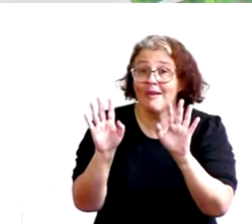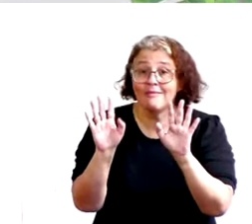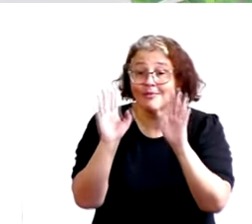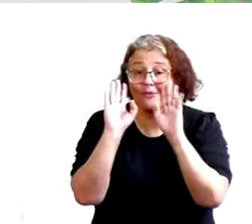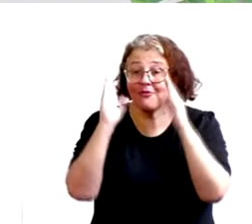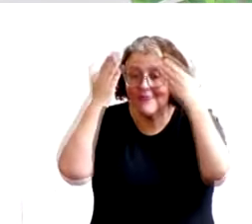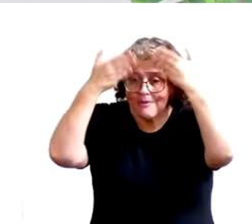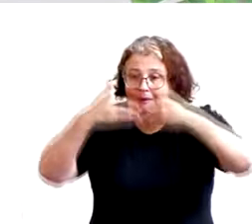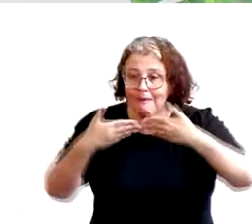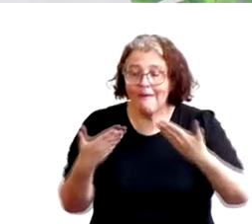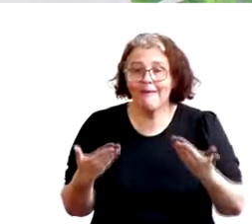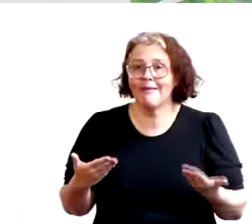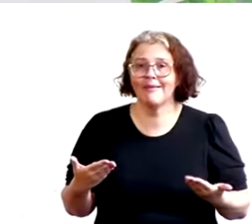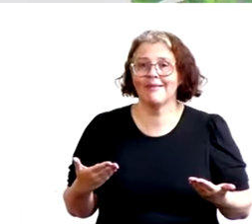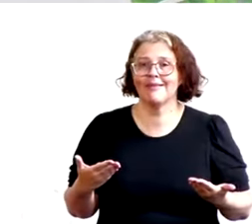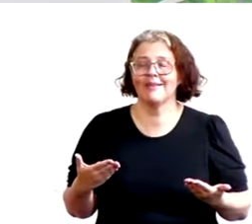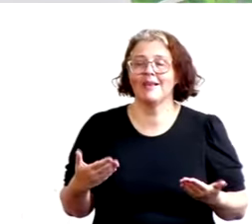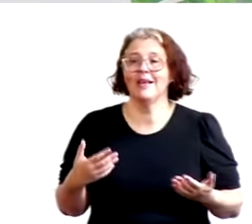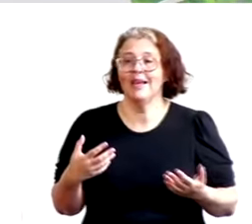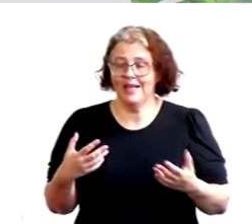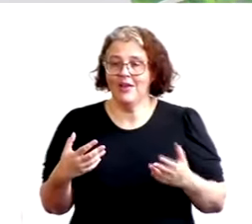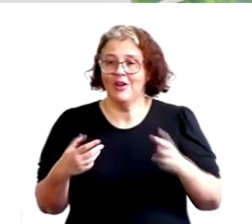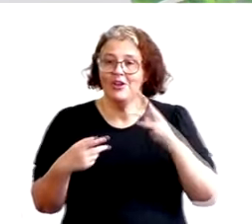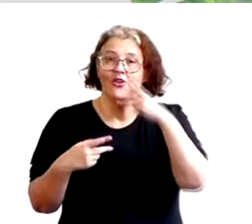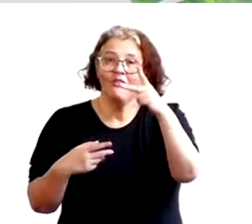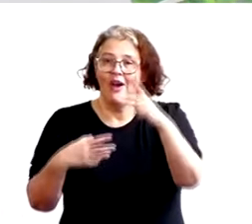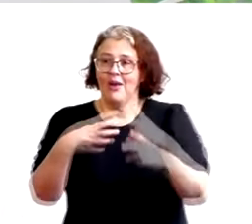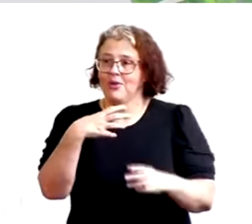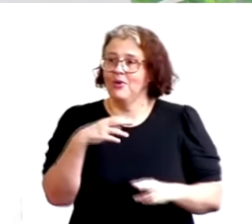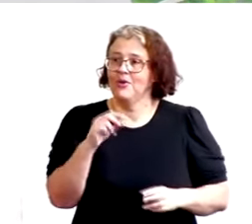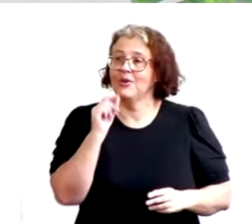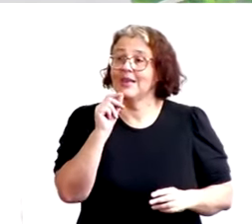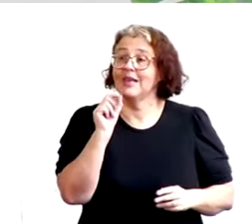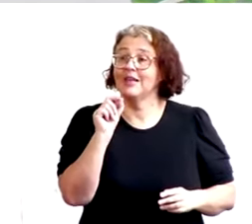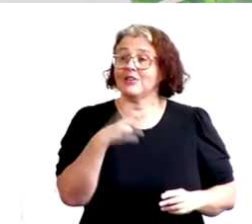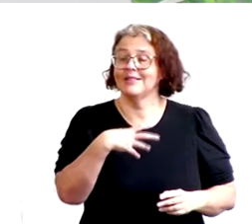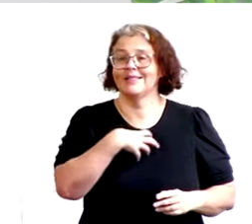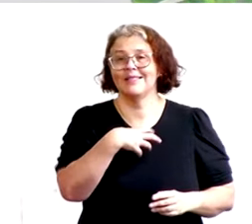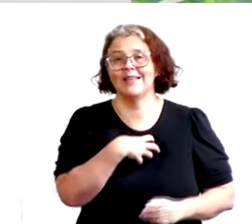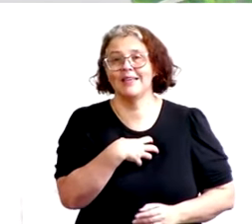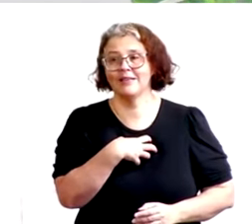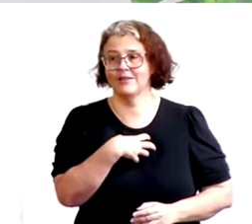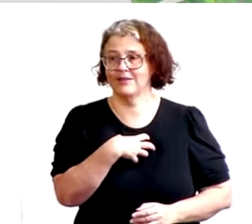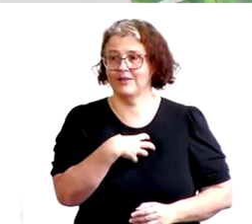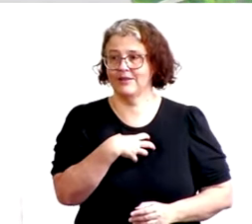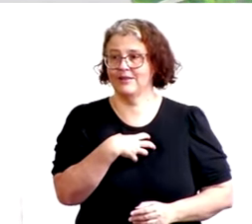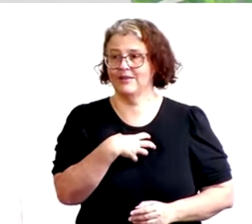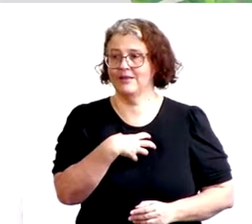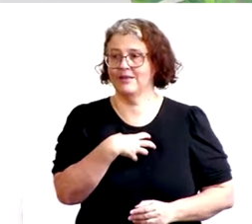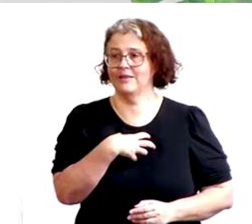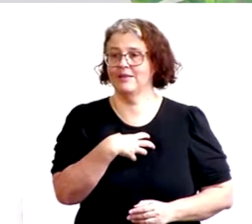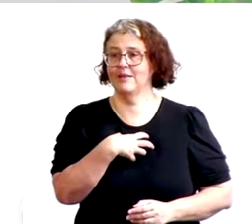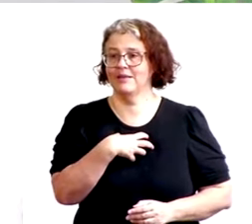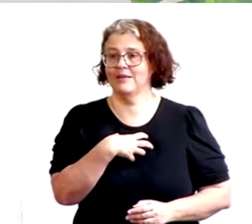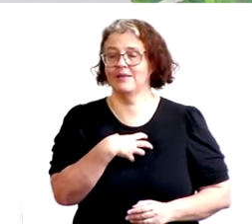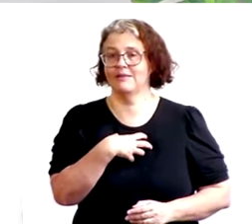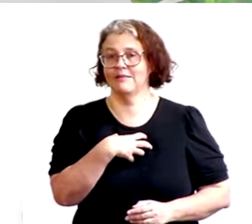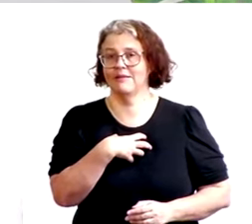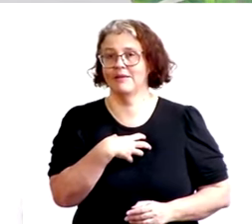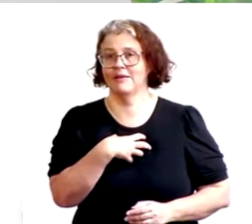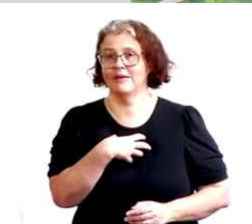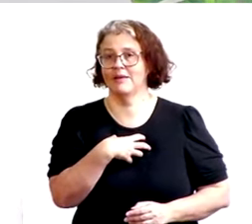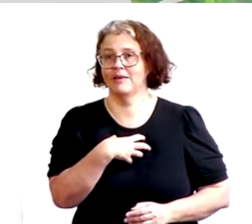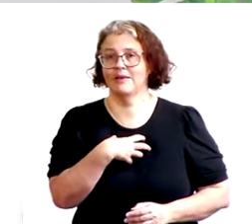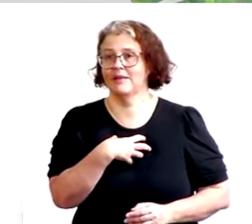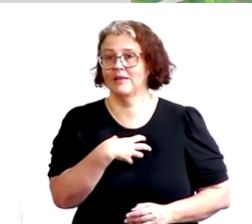baseado naquilo que ele sente e como já Vimos a expressão sincera e honesta diante de Deus não